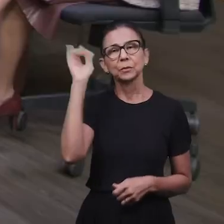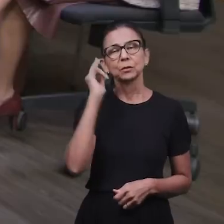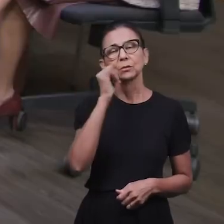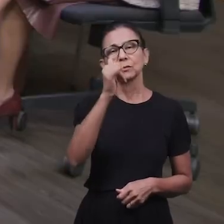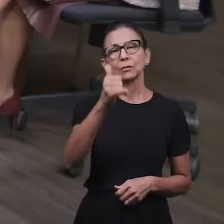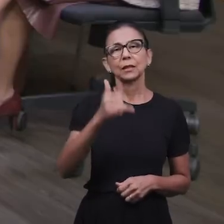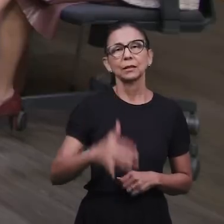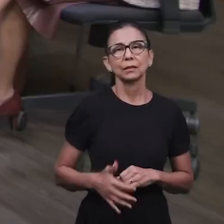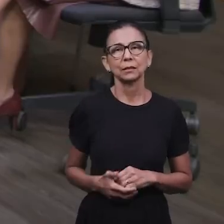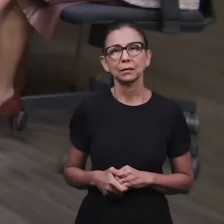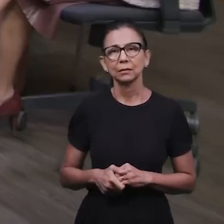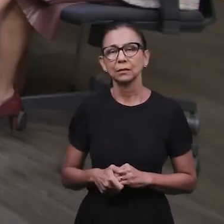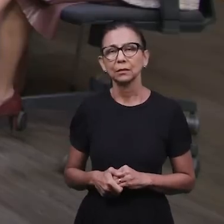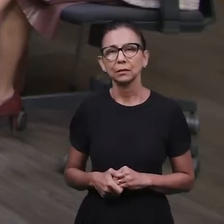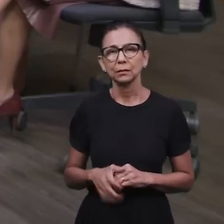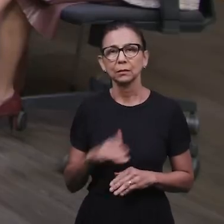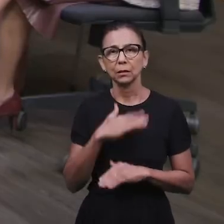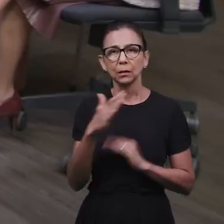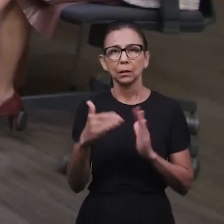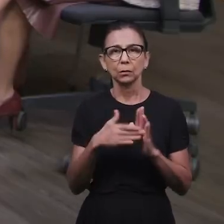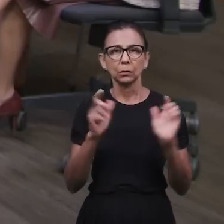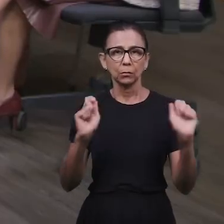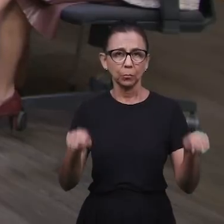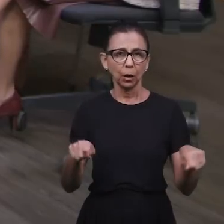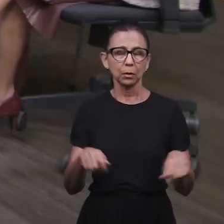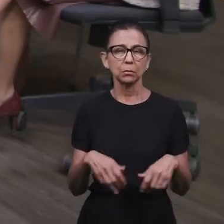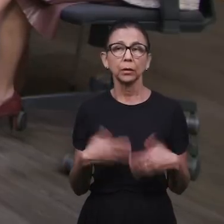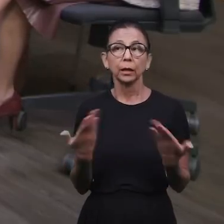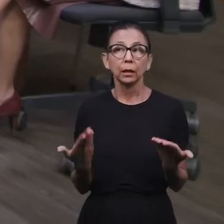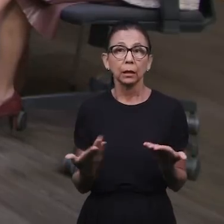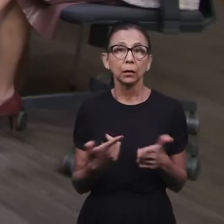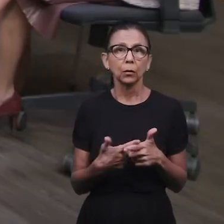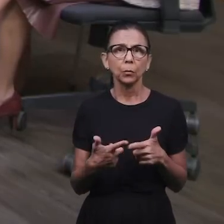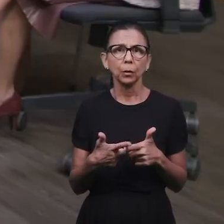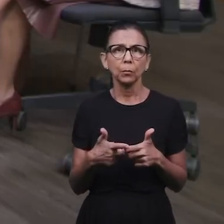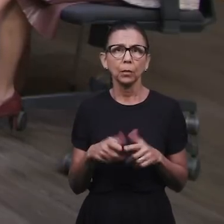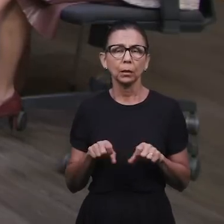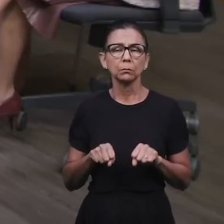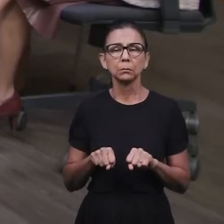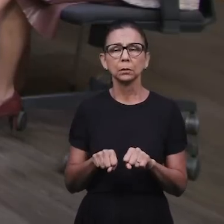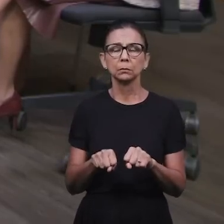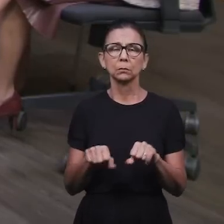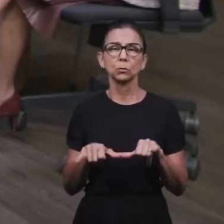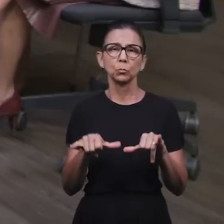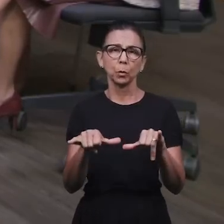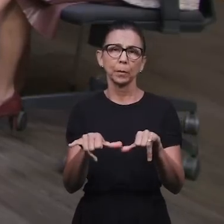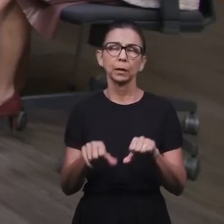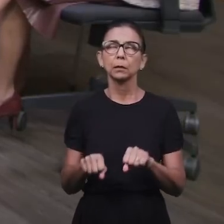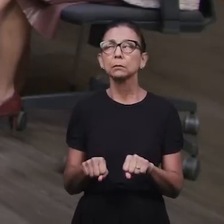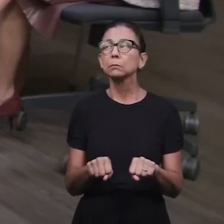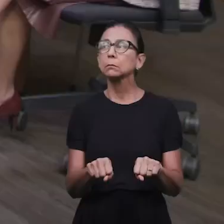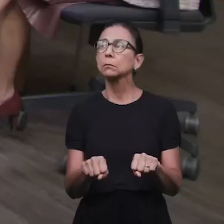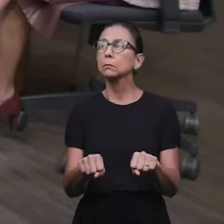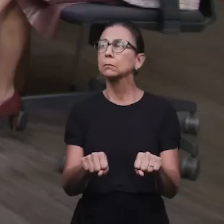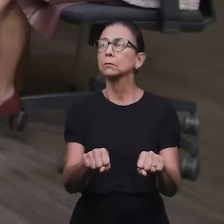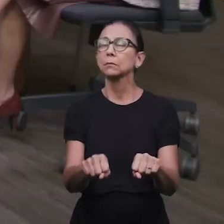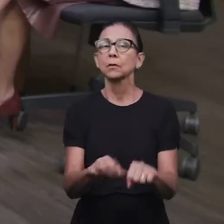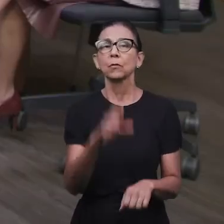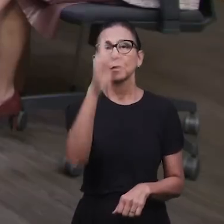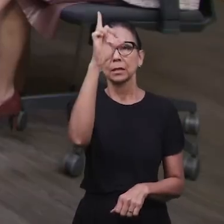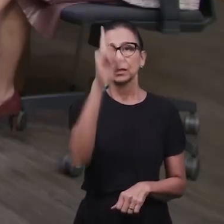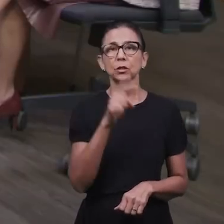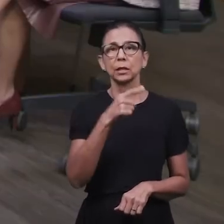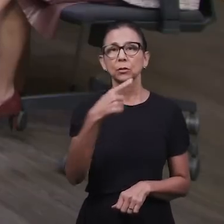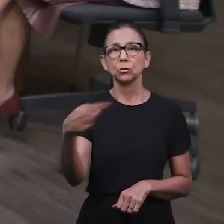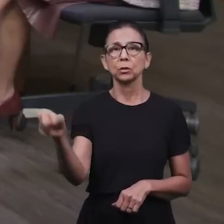de ir e vir está garantido. Né? Rapaz, você tá fera na área do direito, hein? Mas é a nossa área, né?